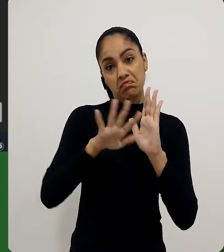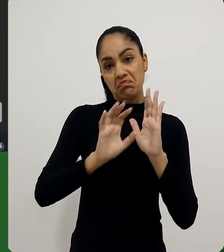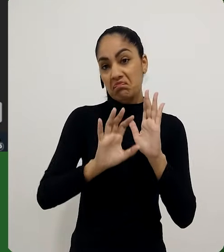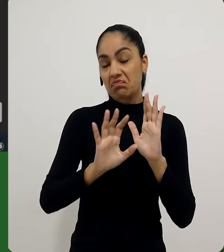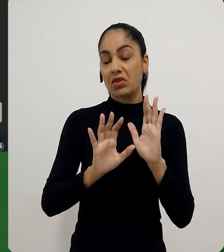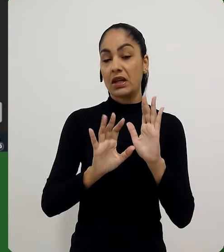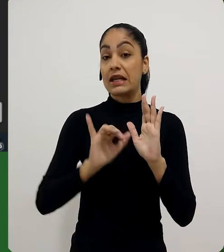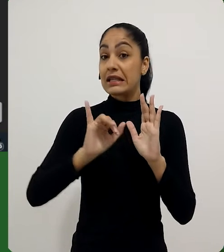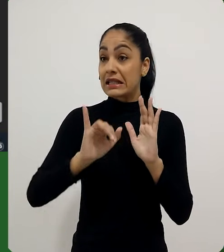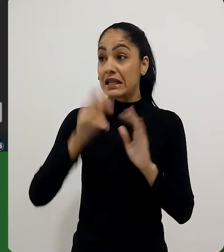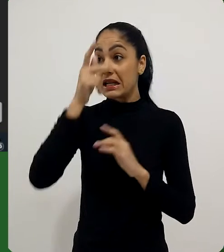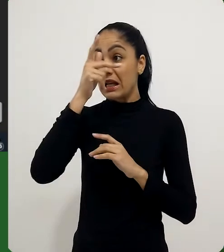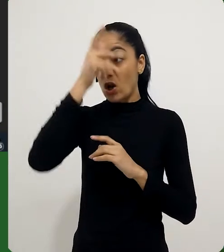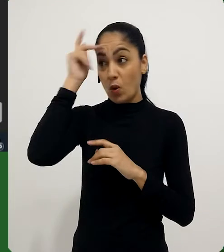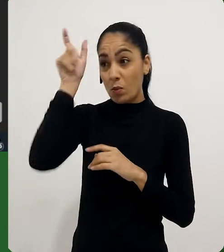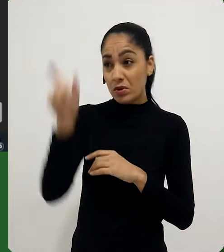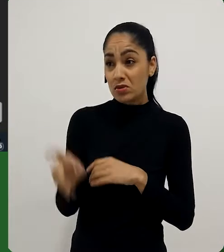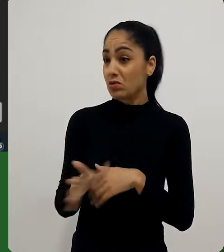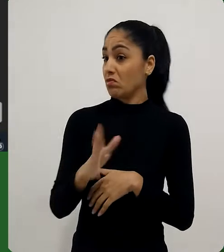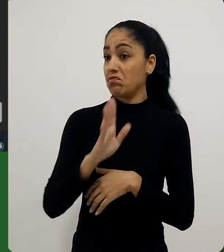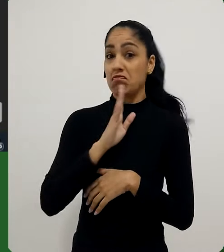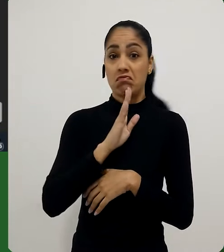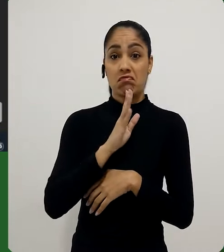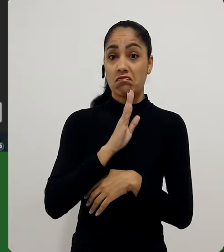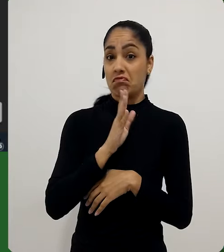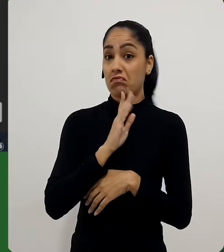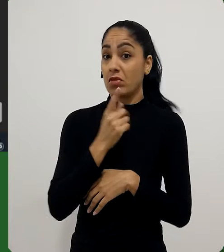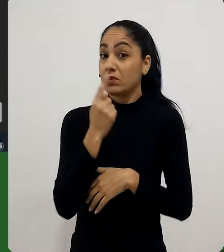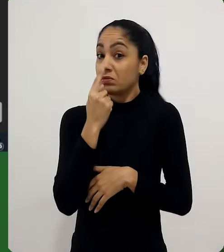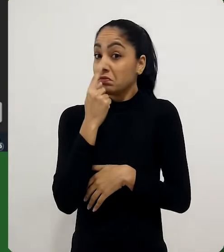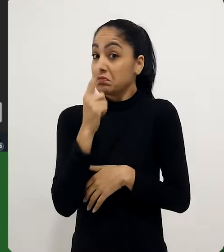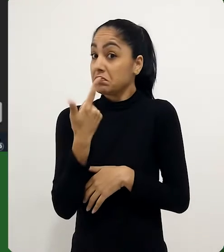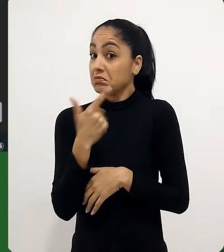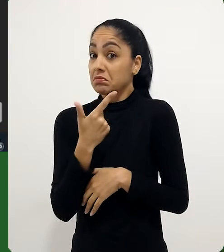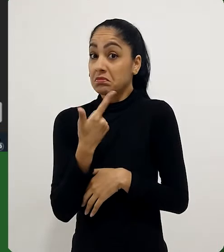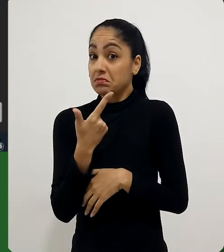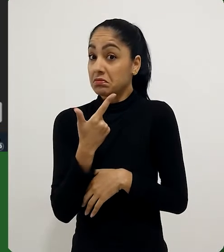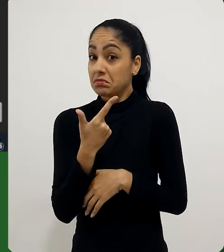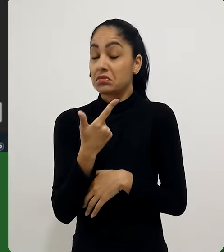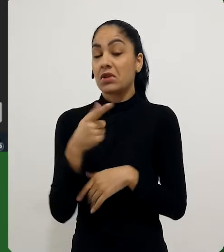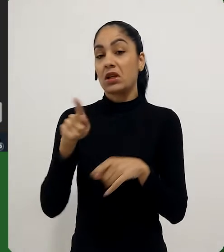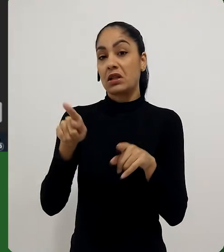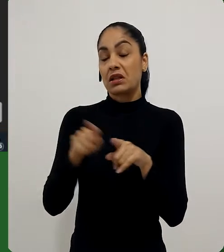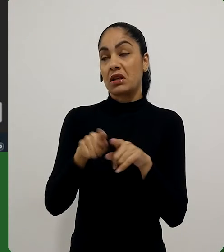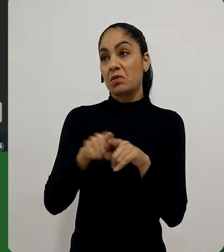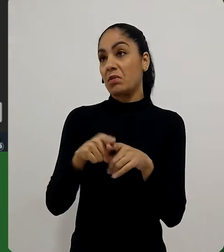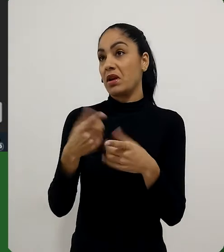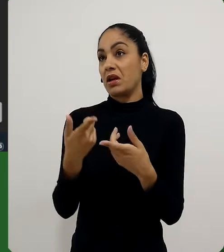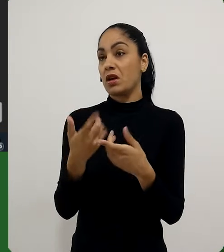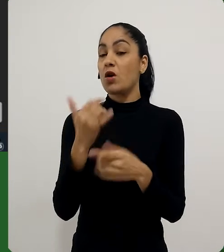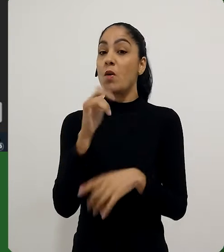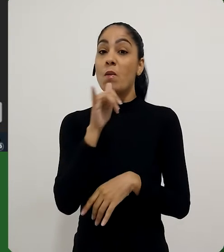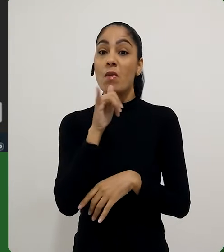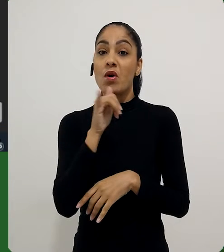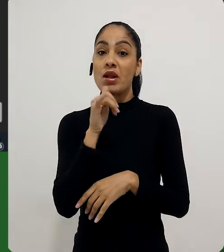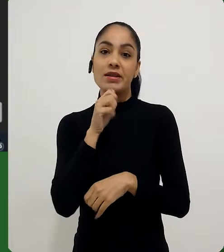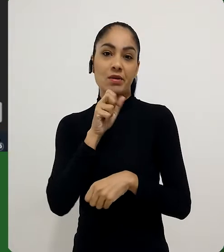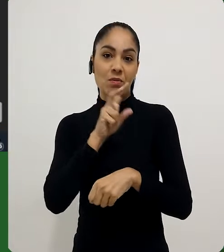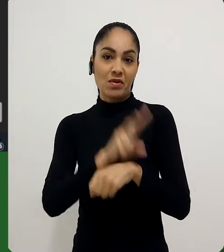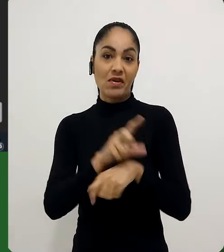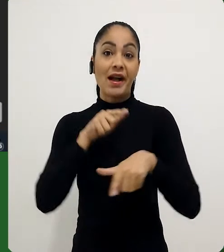o conteúdo é um. Agora, para uma pessoa que você não conhece, não tem intimidade, é de um